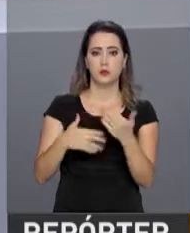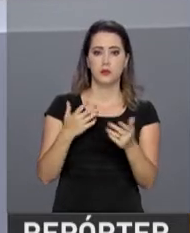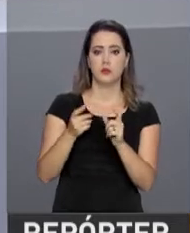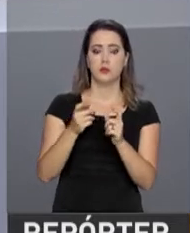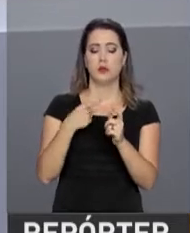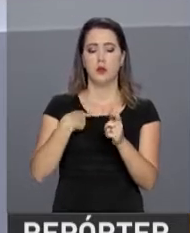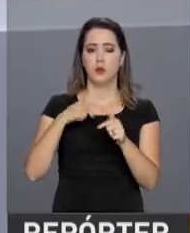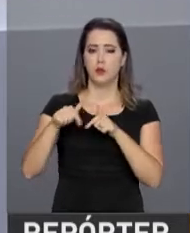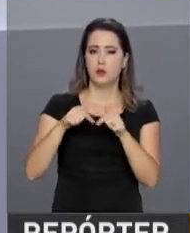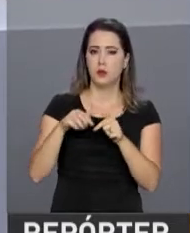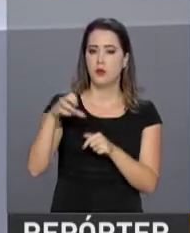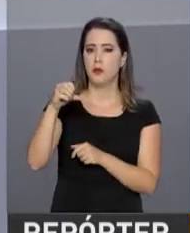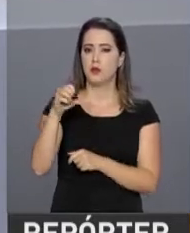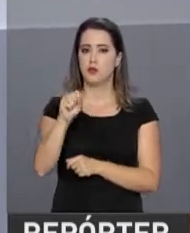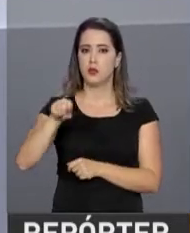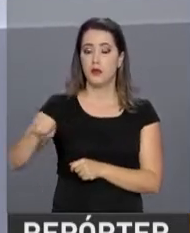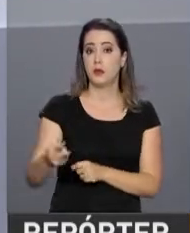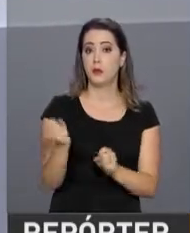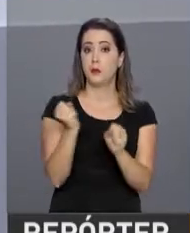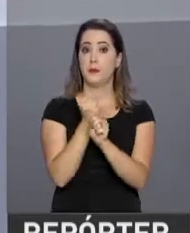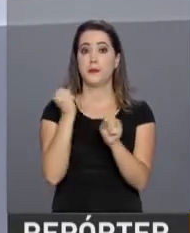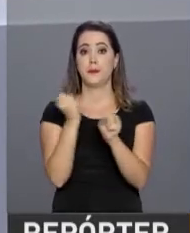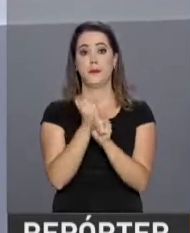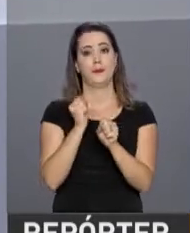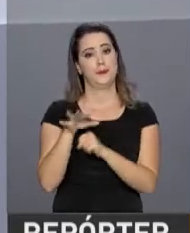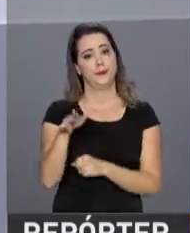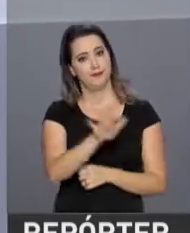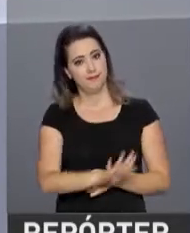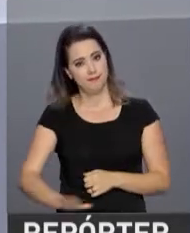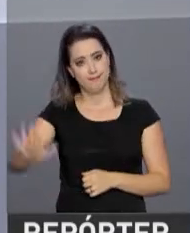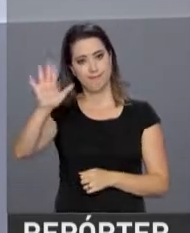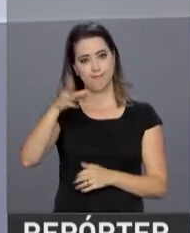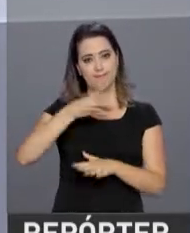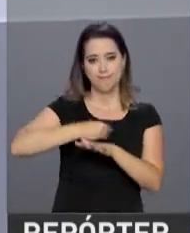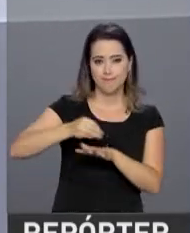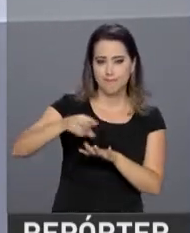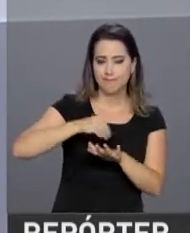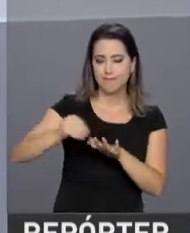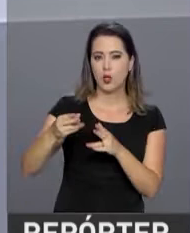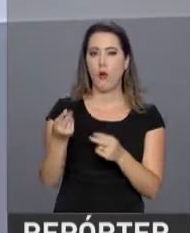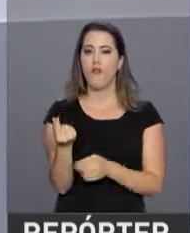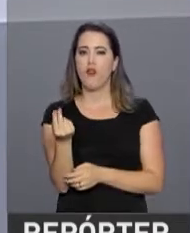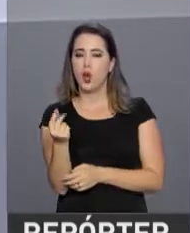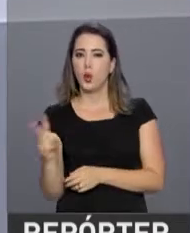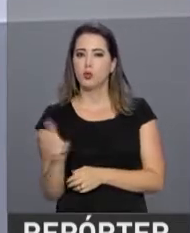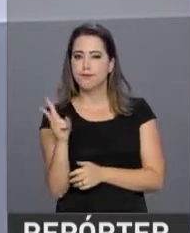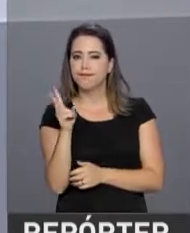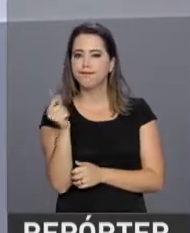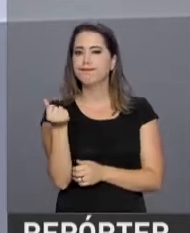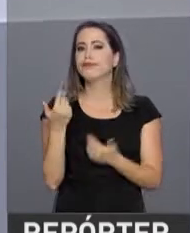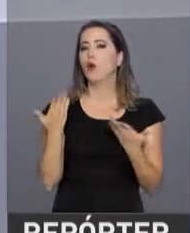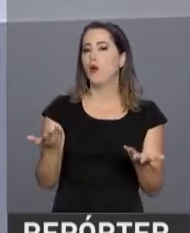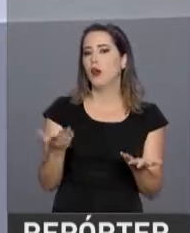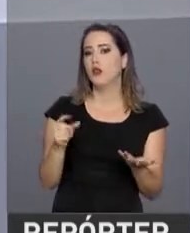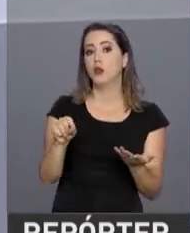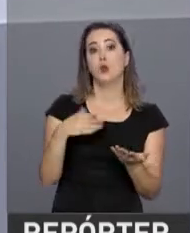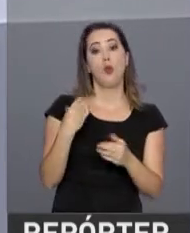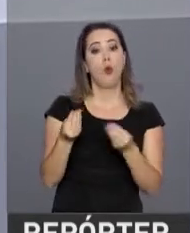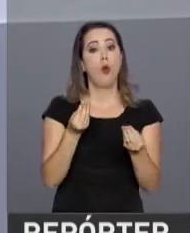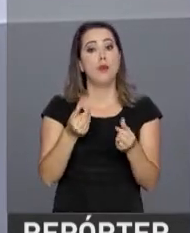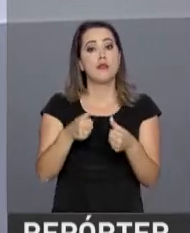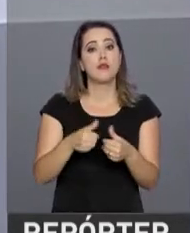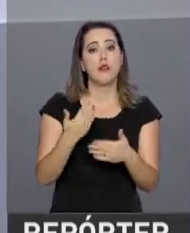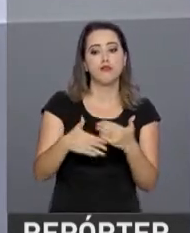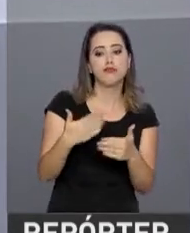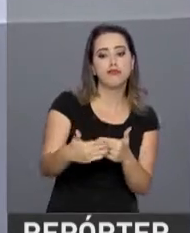a execução de 98 mil obras em todo o país. Informações como valores investidos, andamento físico,